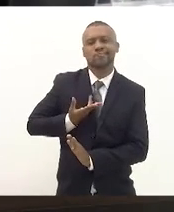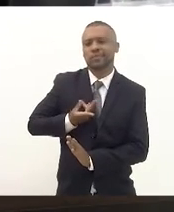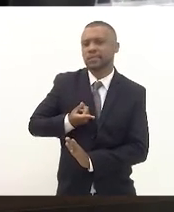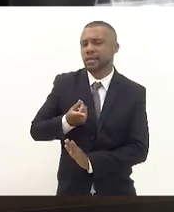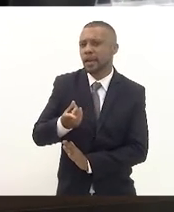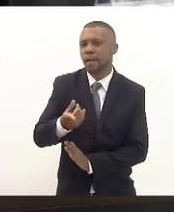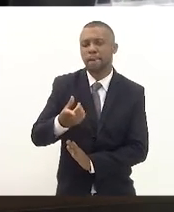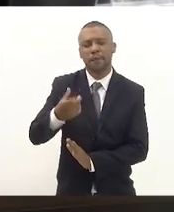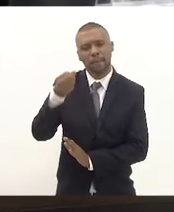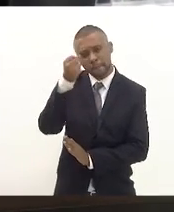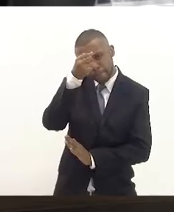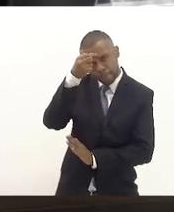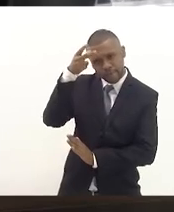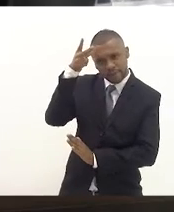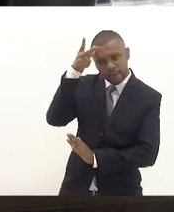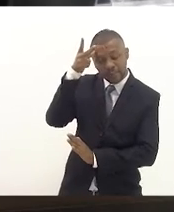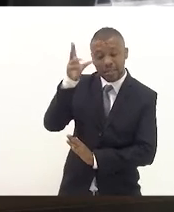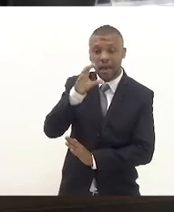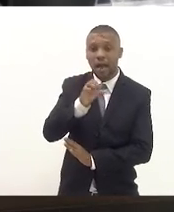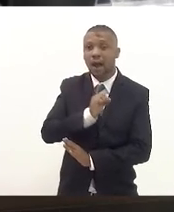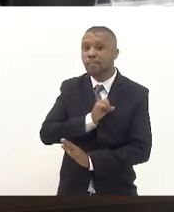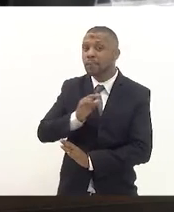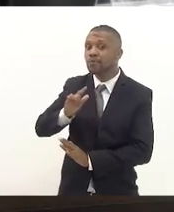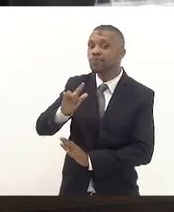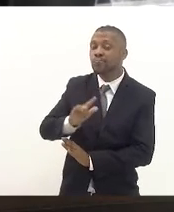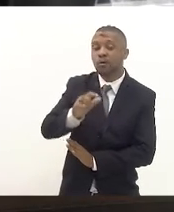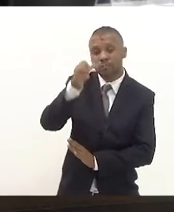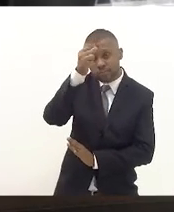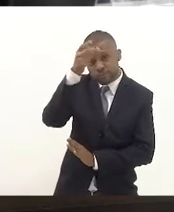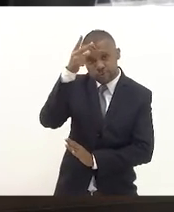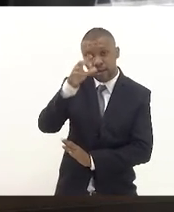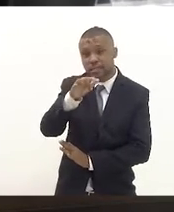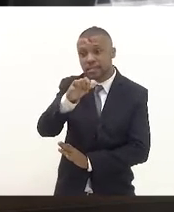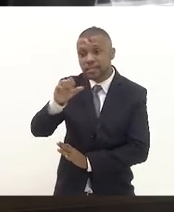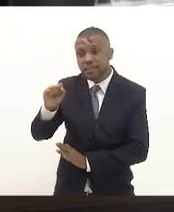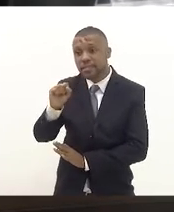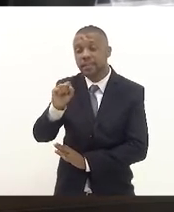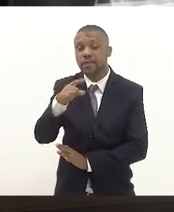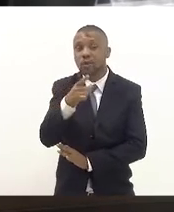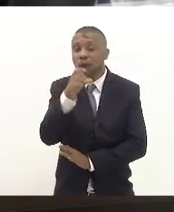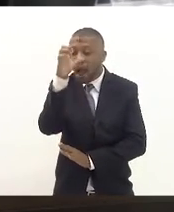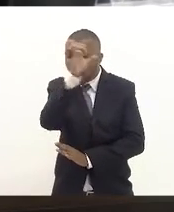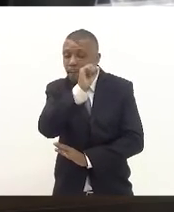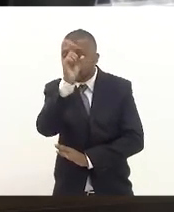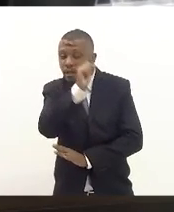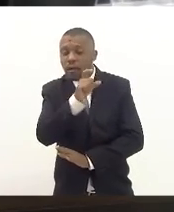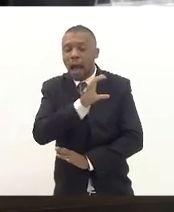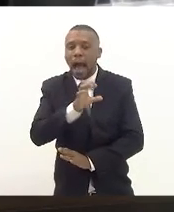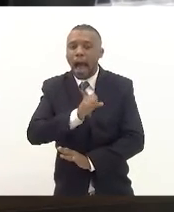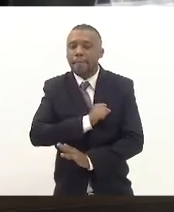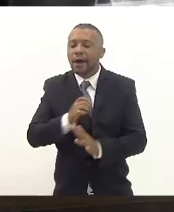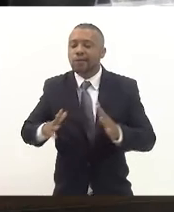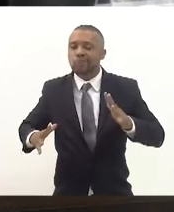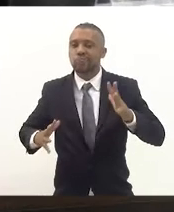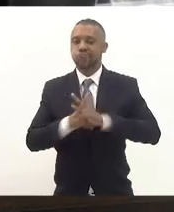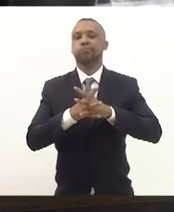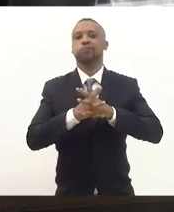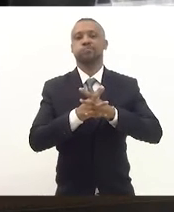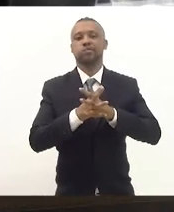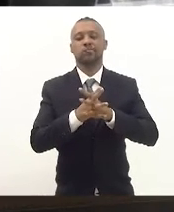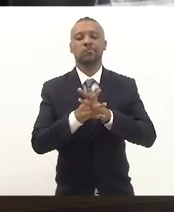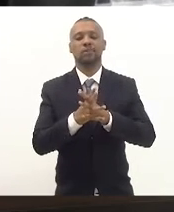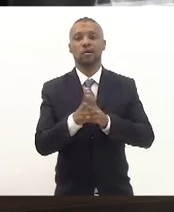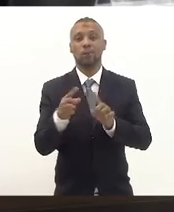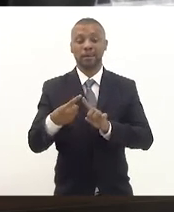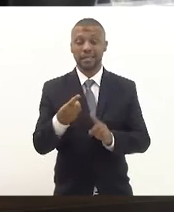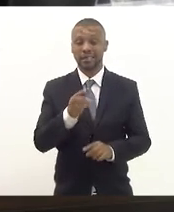um homem que ama Caxias Eu acho que eu amo eles muito mas eu tô aprendendo sei que eu tenho que amar mais porque esse